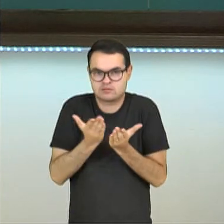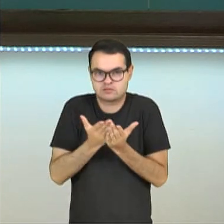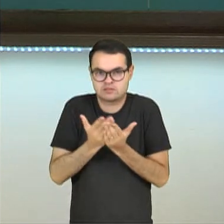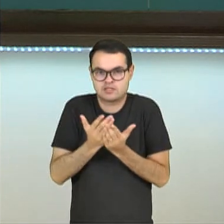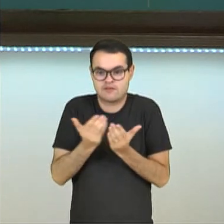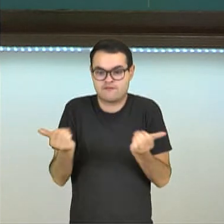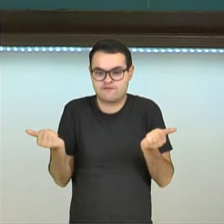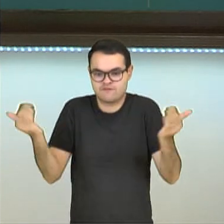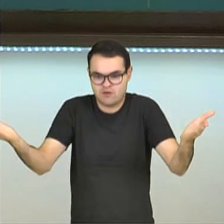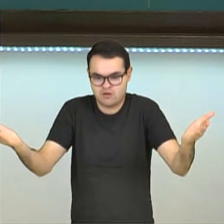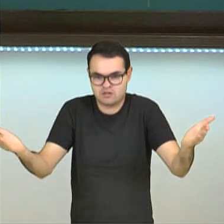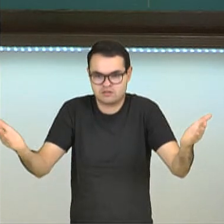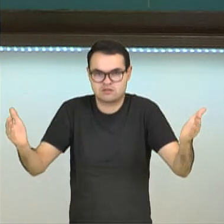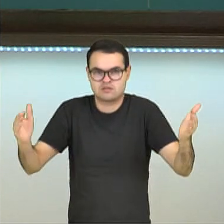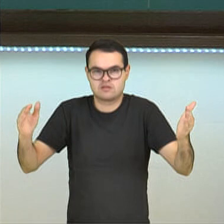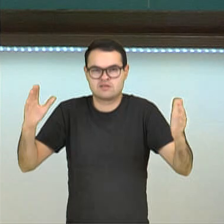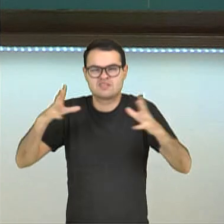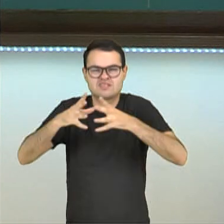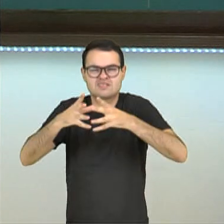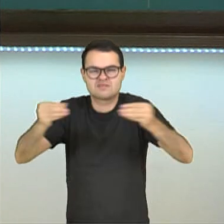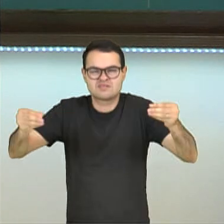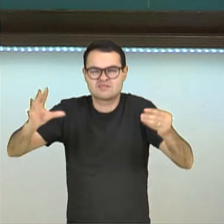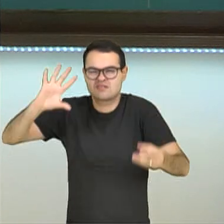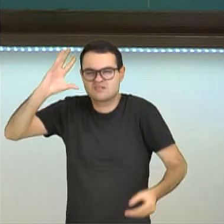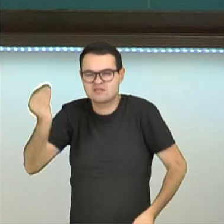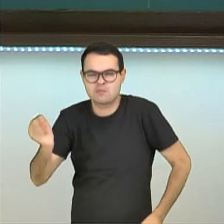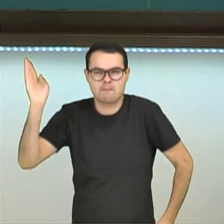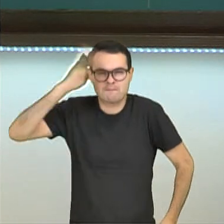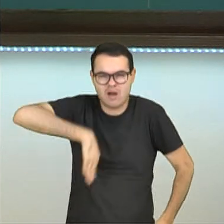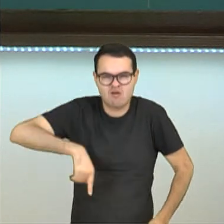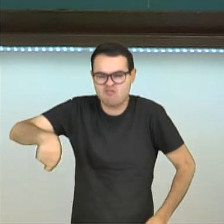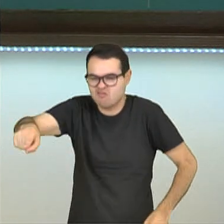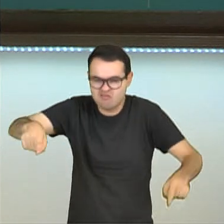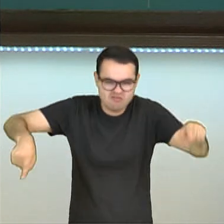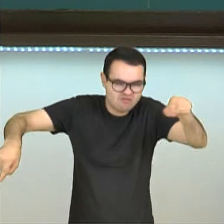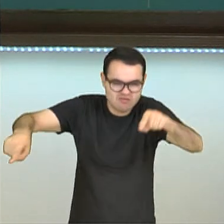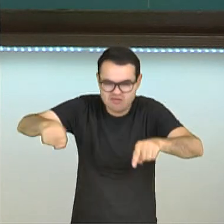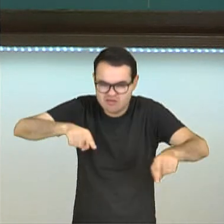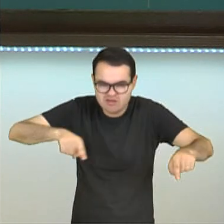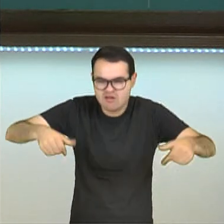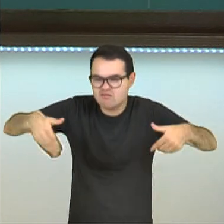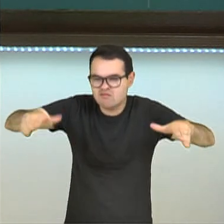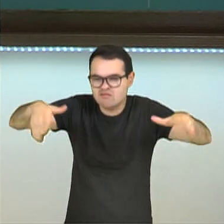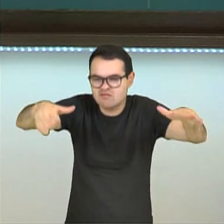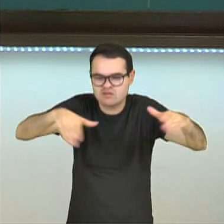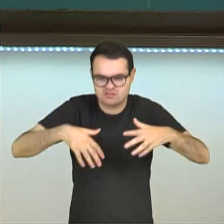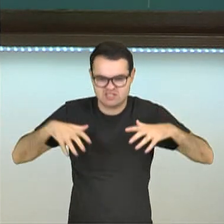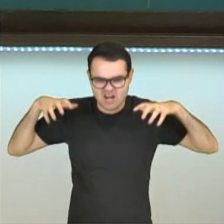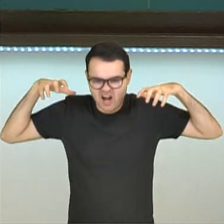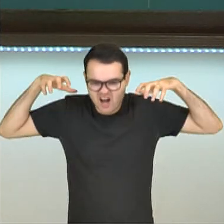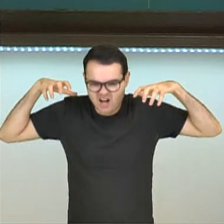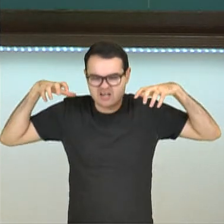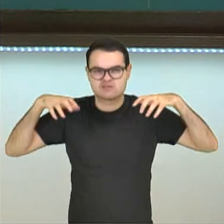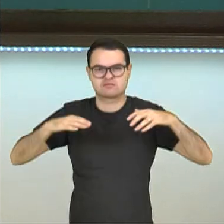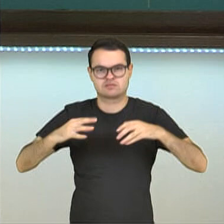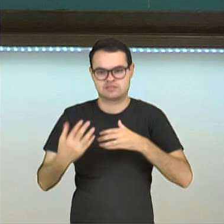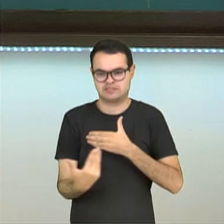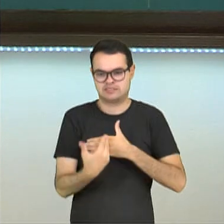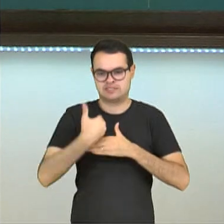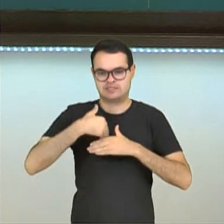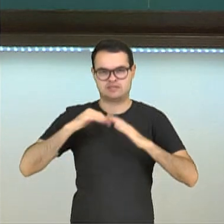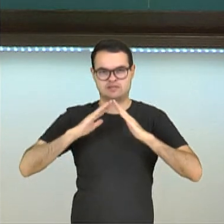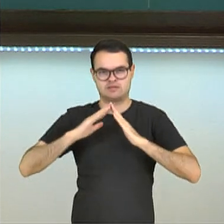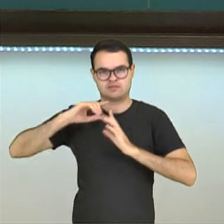está fora, os maus espíritos, para entrarem nos templos que a gente começa a ter os templos, principalmente os templos católicos, ali a gente